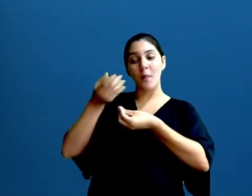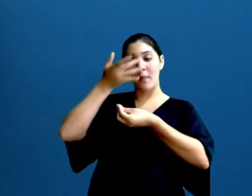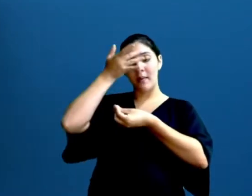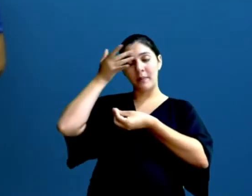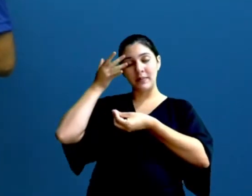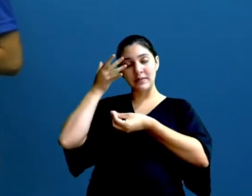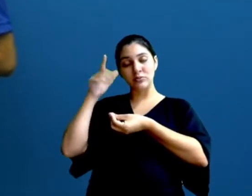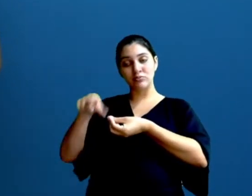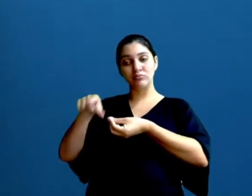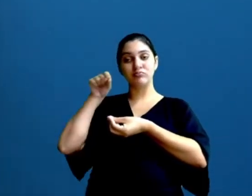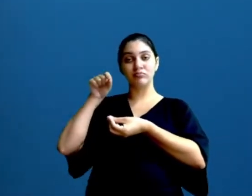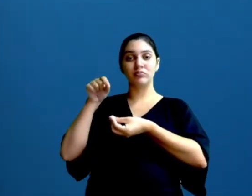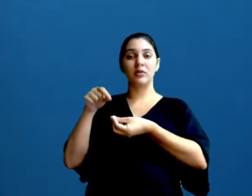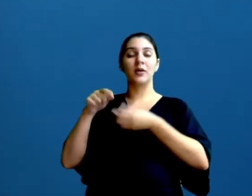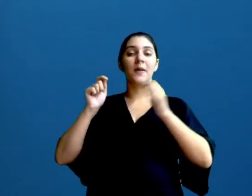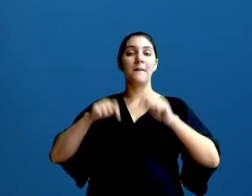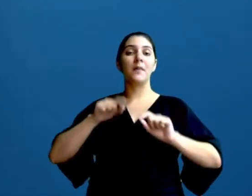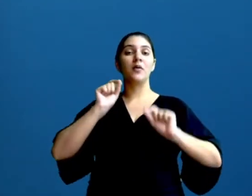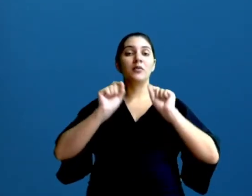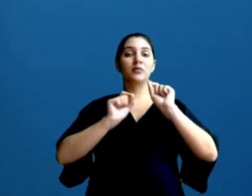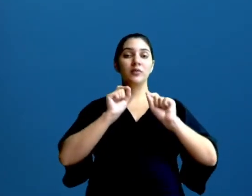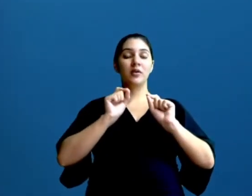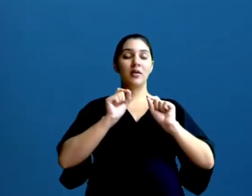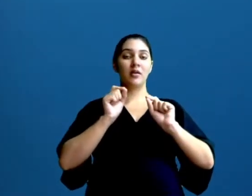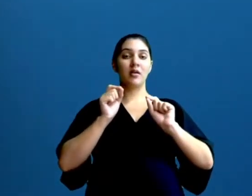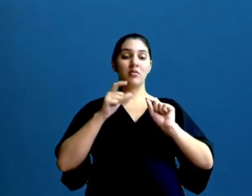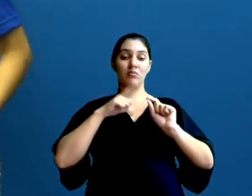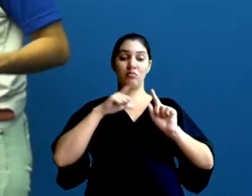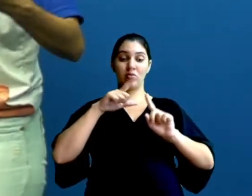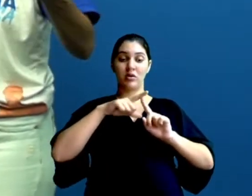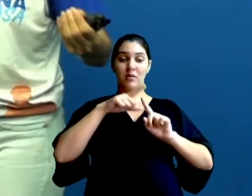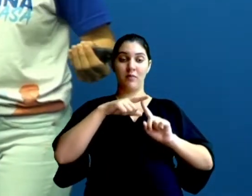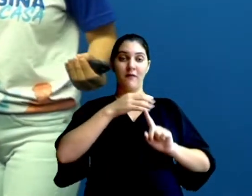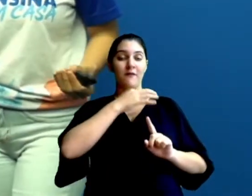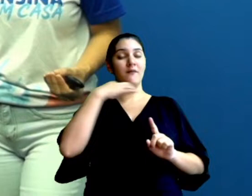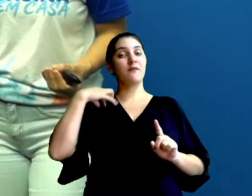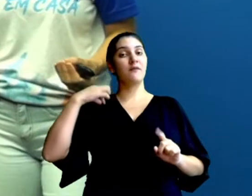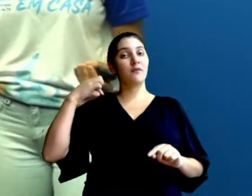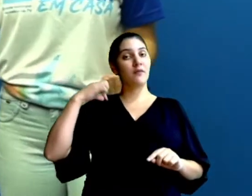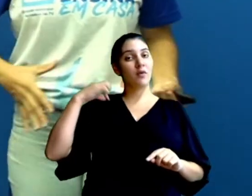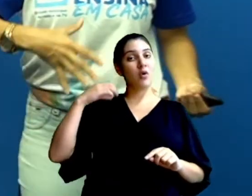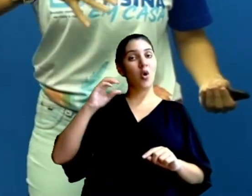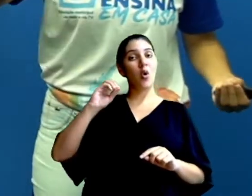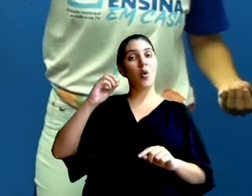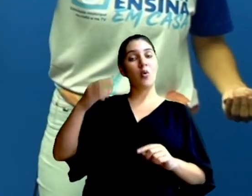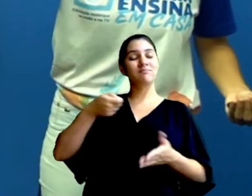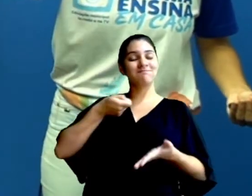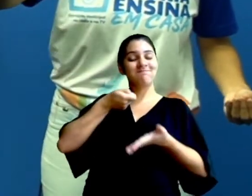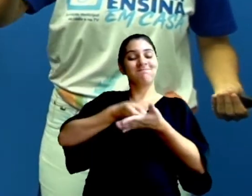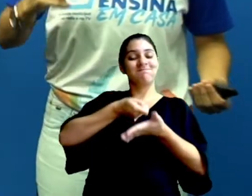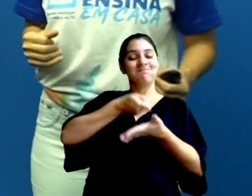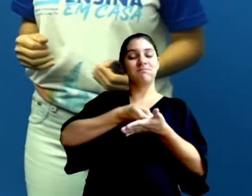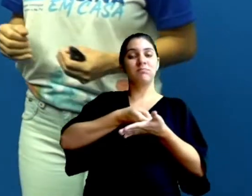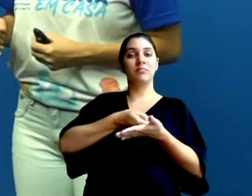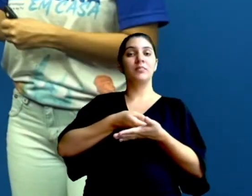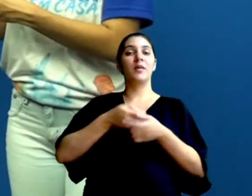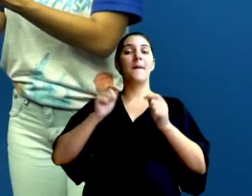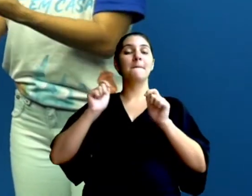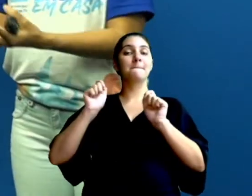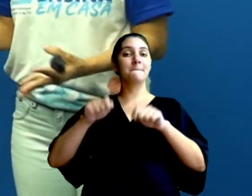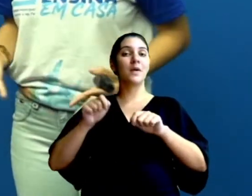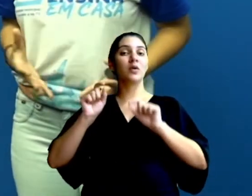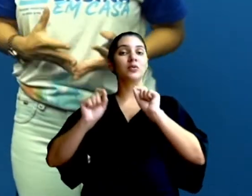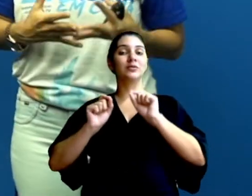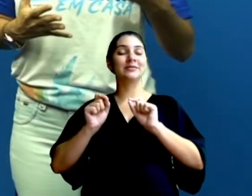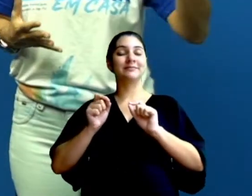ela ali, que pode ser uma condição voluntária ou forçada. Ela pode ir por querer ou